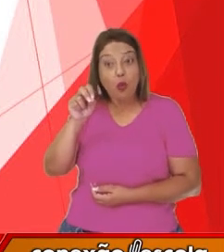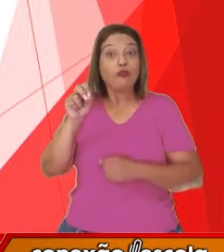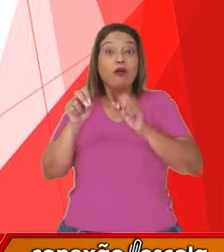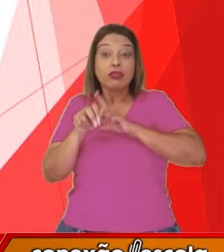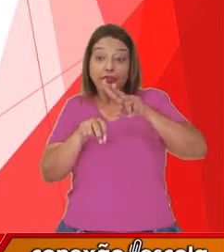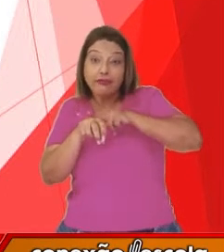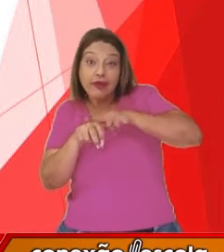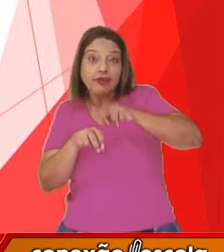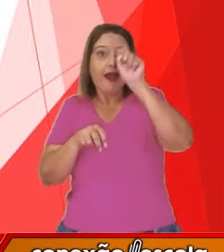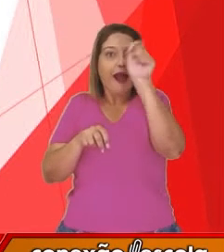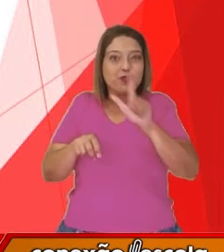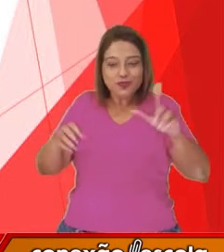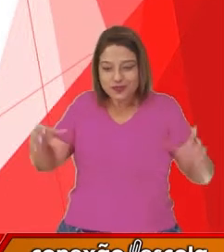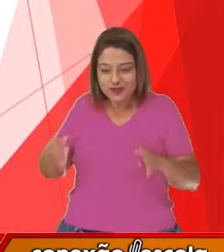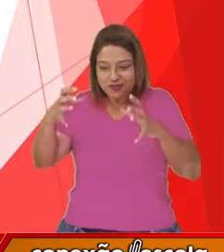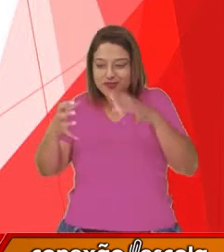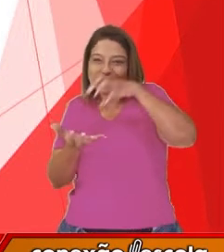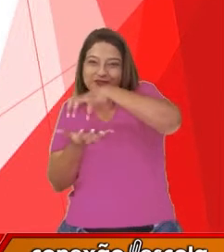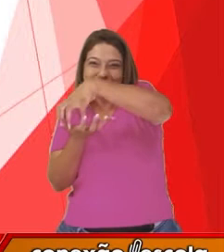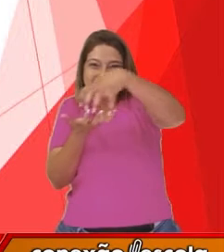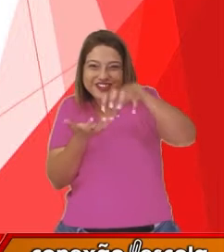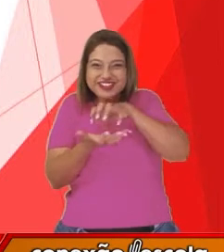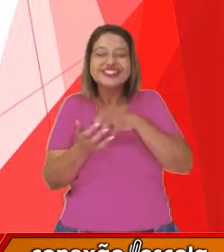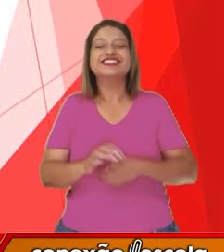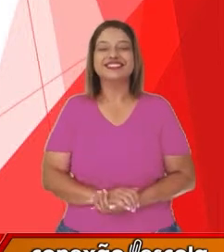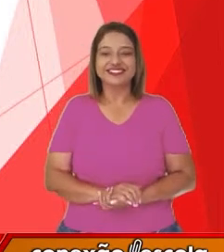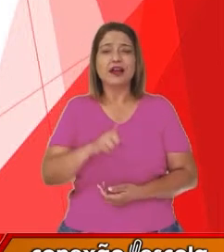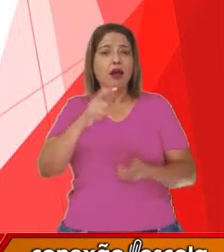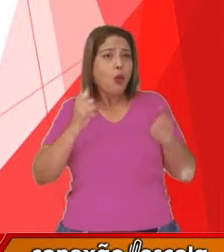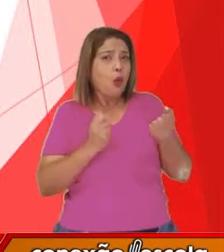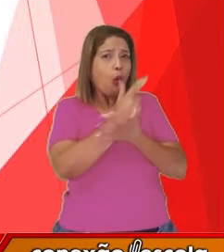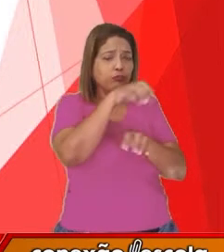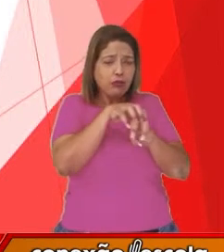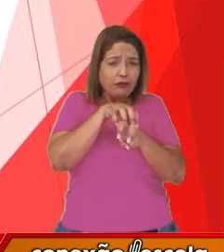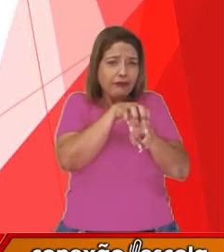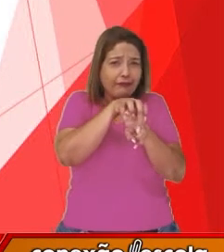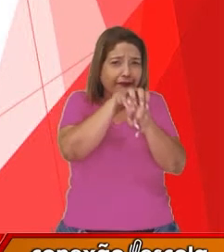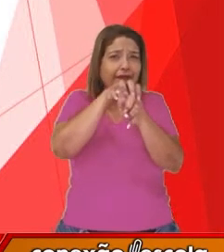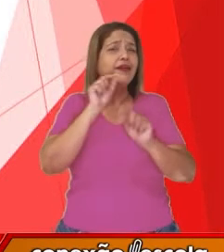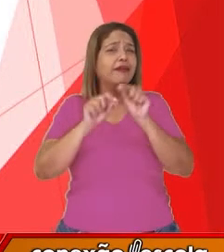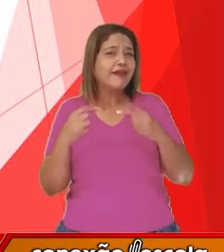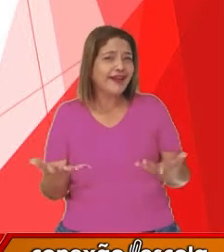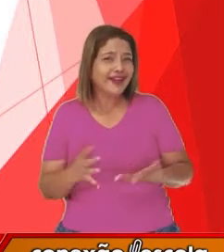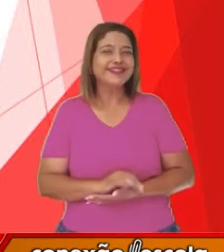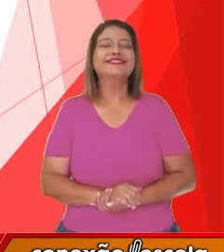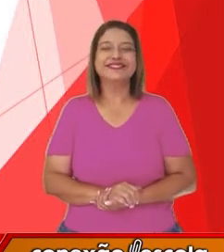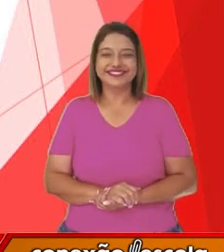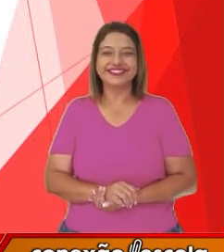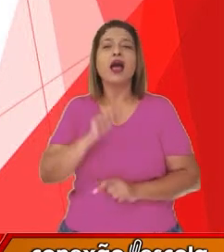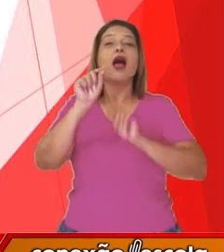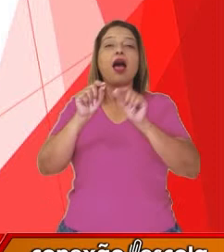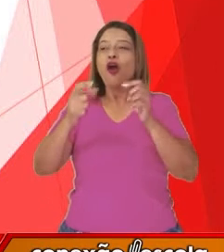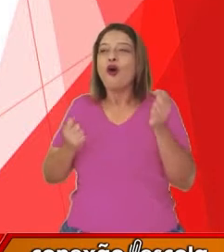no ninho. Quem me compra esse caracol? Quem me compra